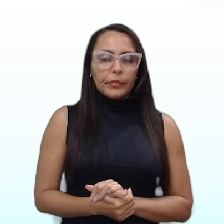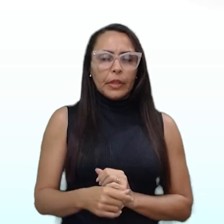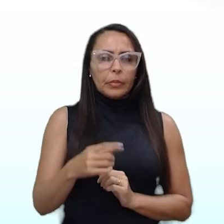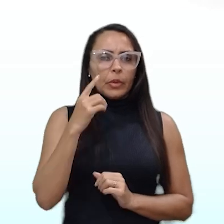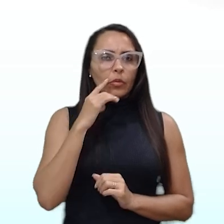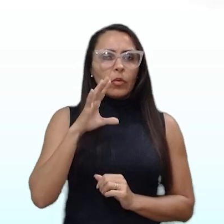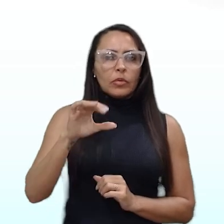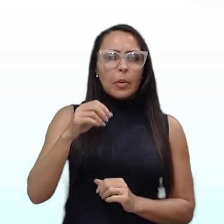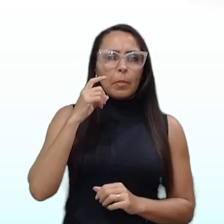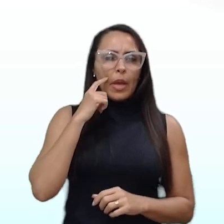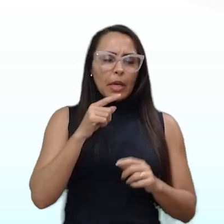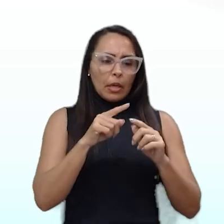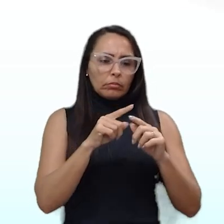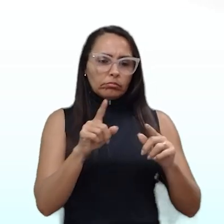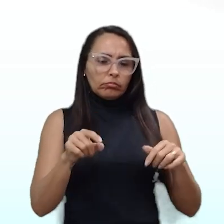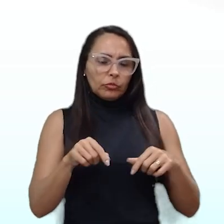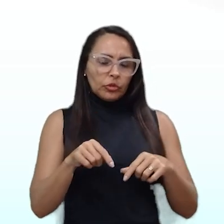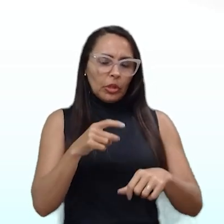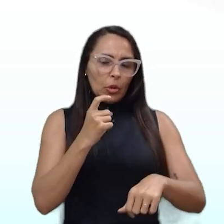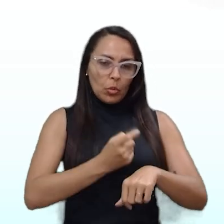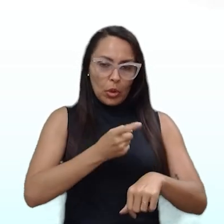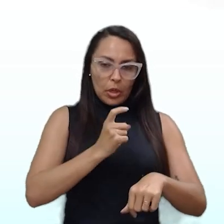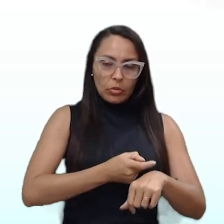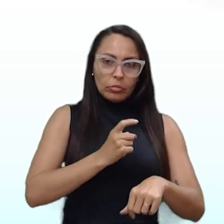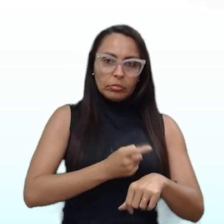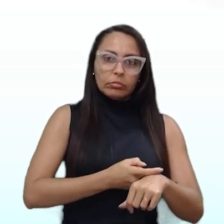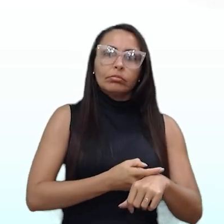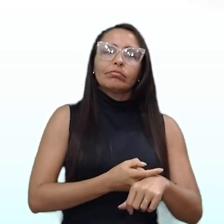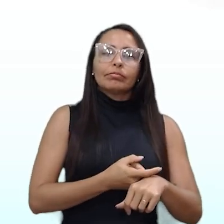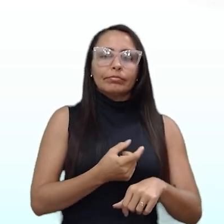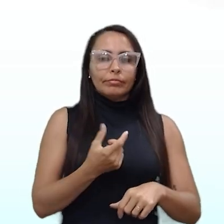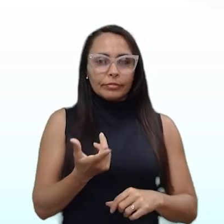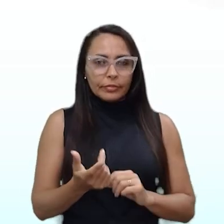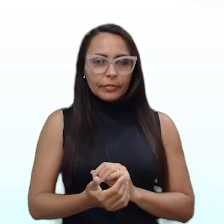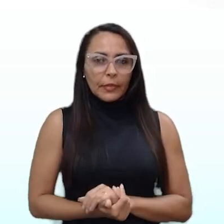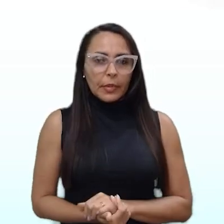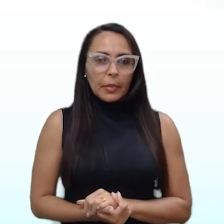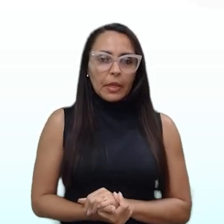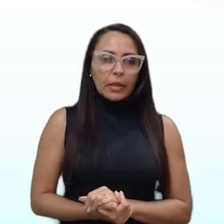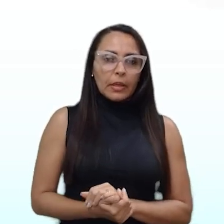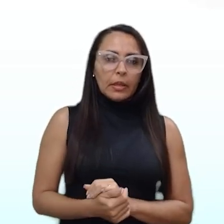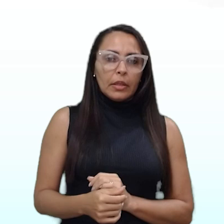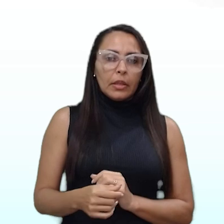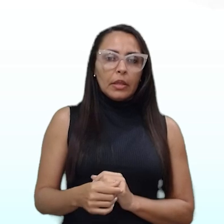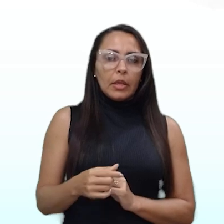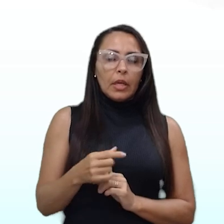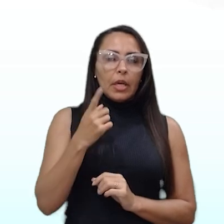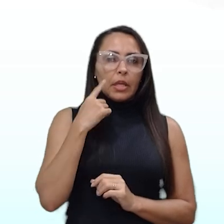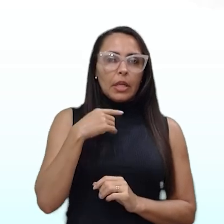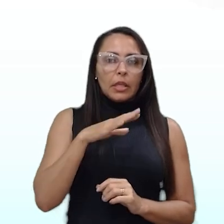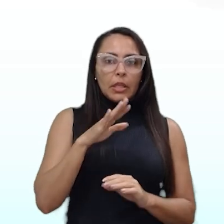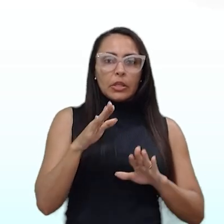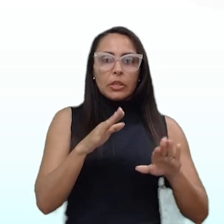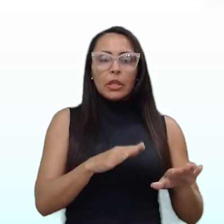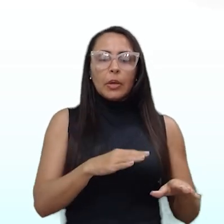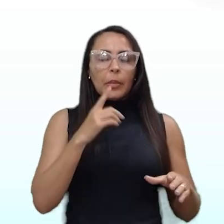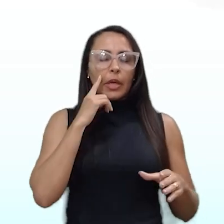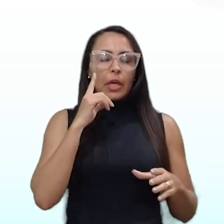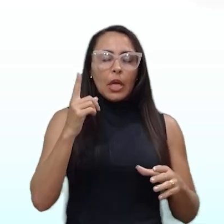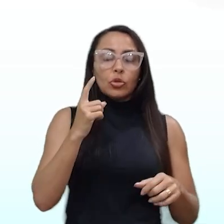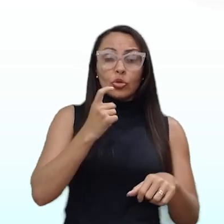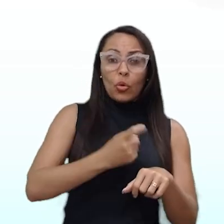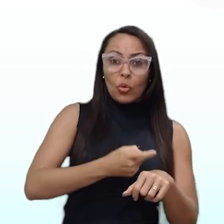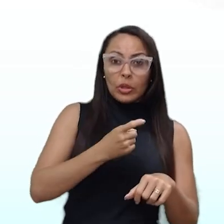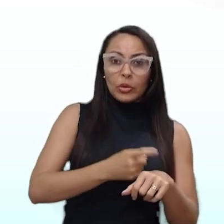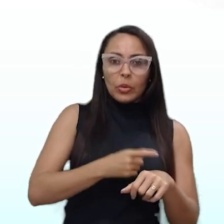pega uma pedra de gelo, que a pedra de gelo vai derreter? Pois bem, para que o gelo ele deixe de ser chamado sólido e